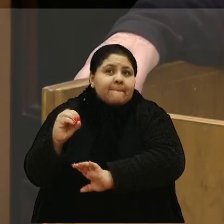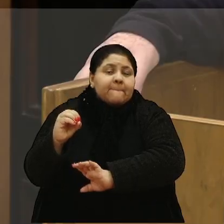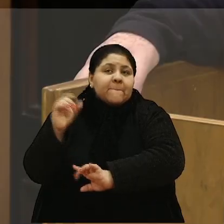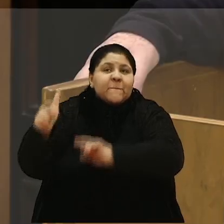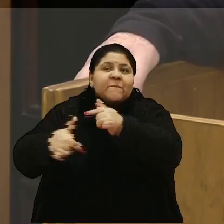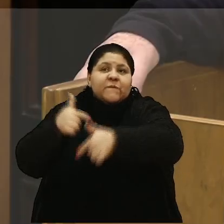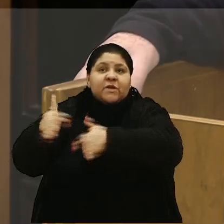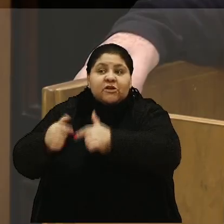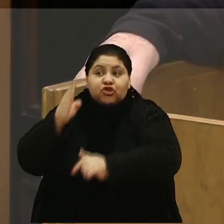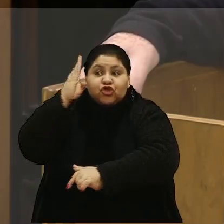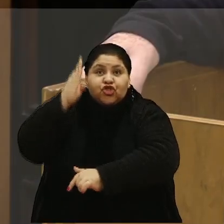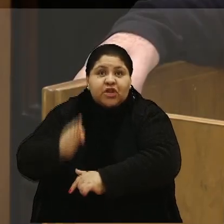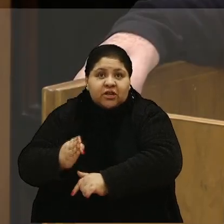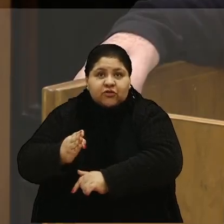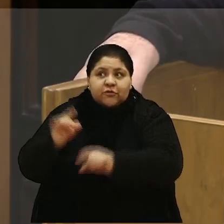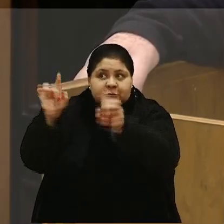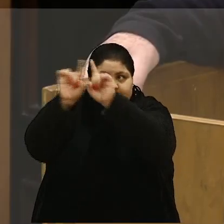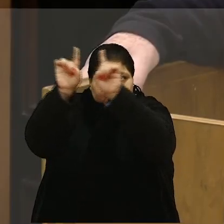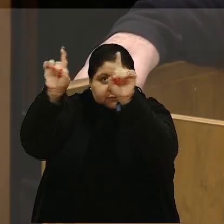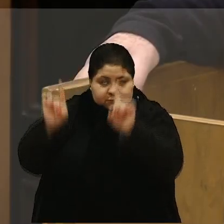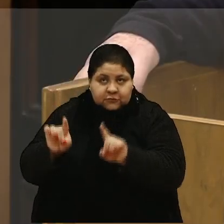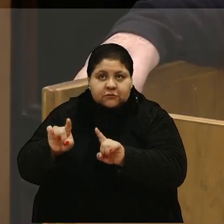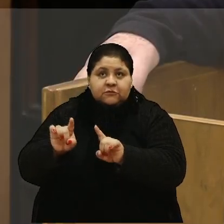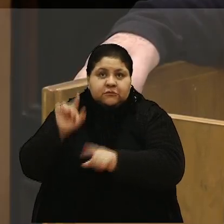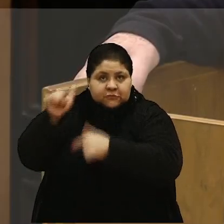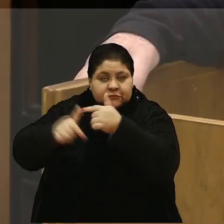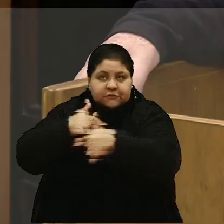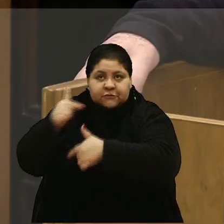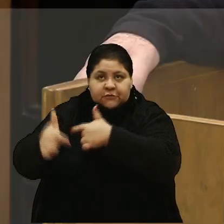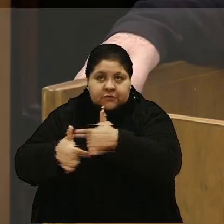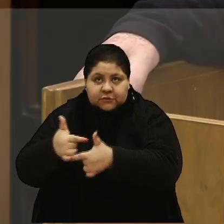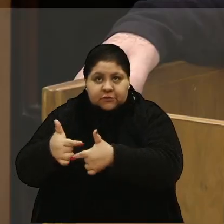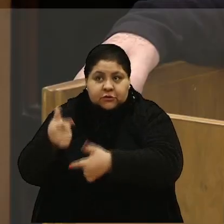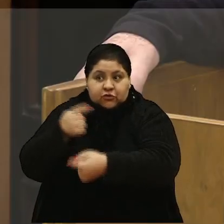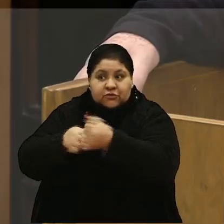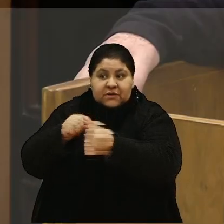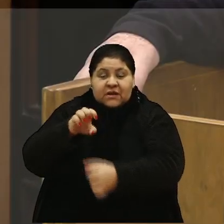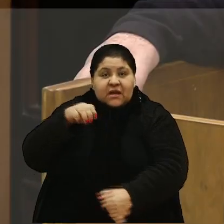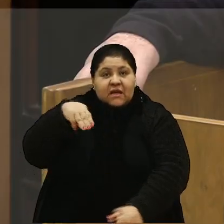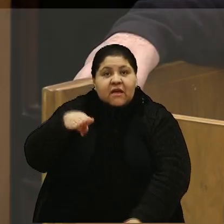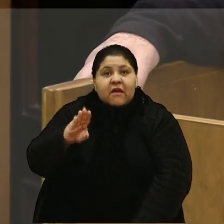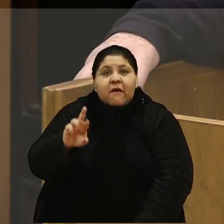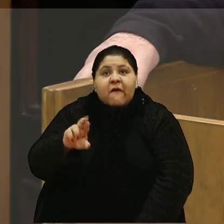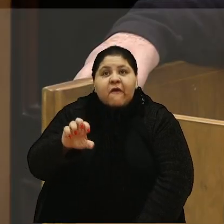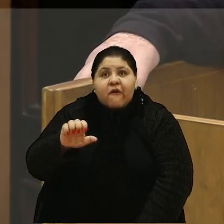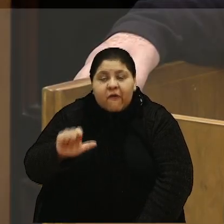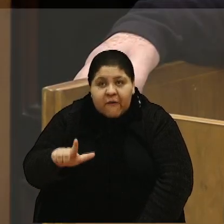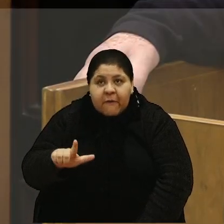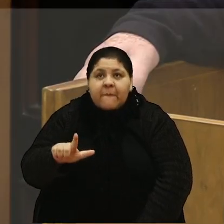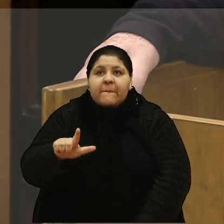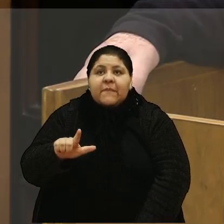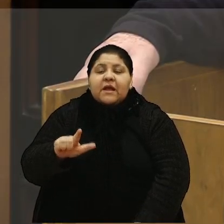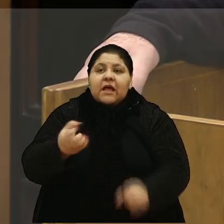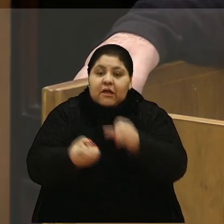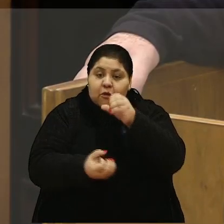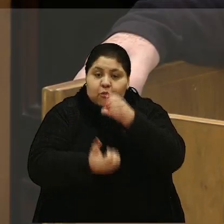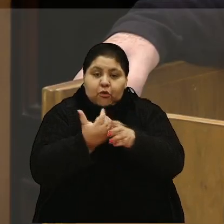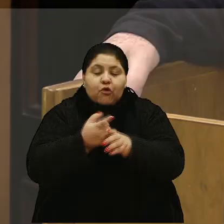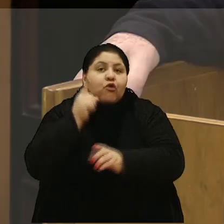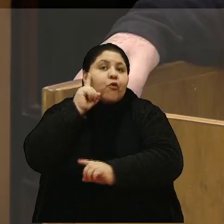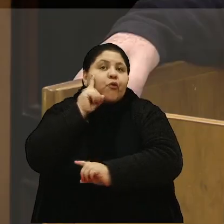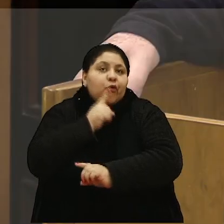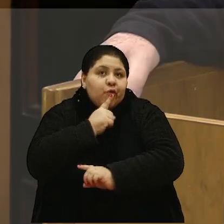operários diretos, servidores diretos, né, trabalhando nos negócios da Embraer. A Embraer proporciona nos Estados